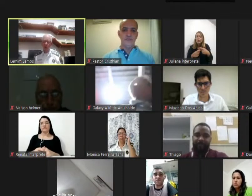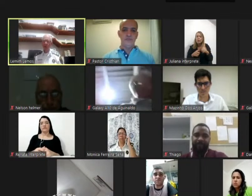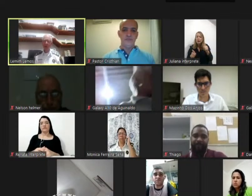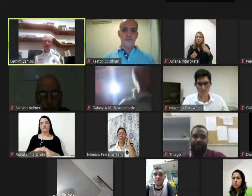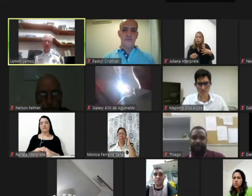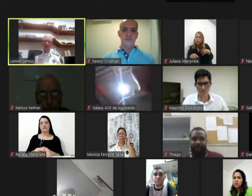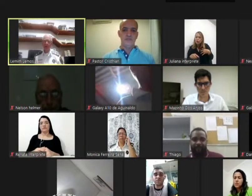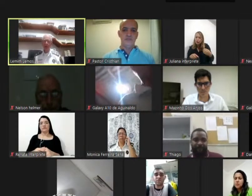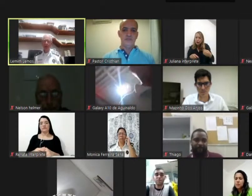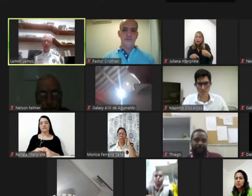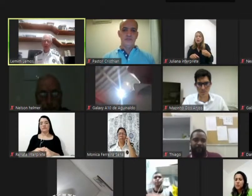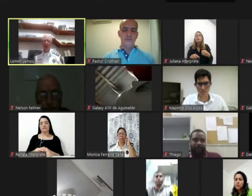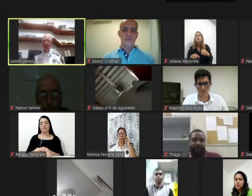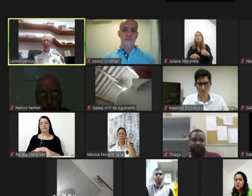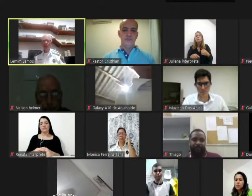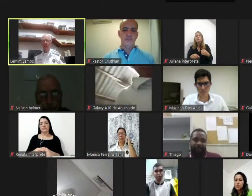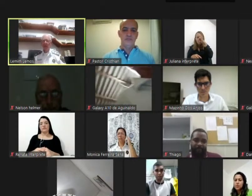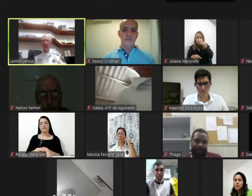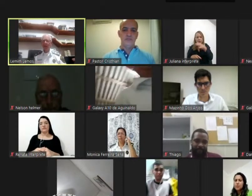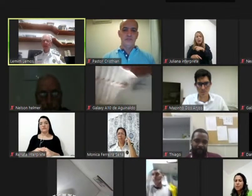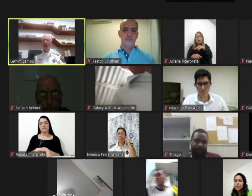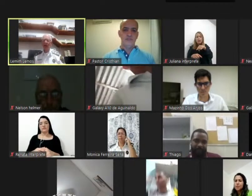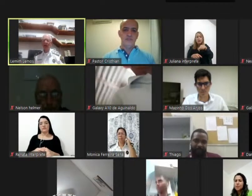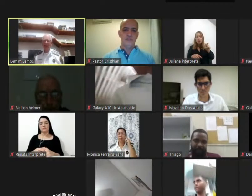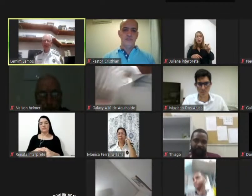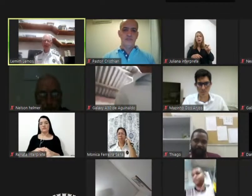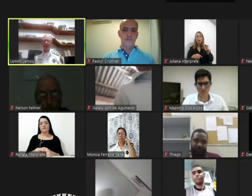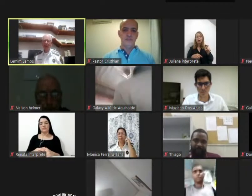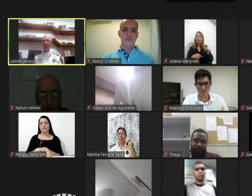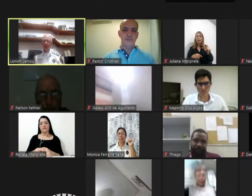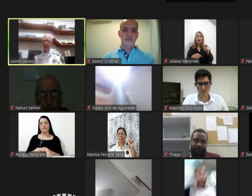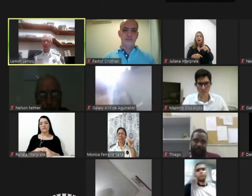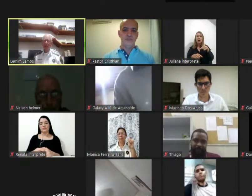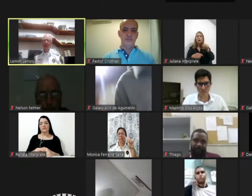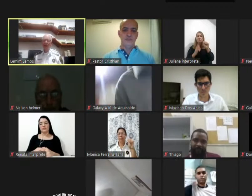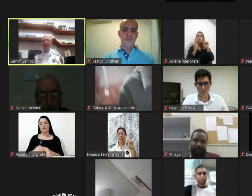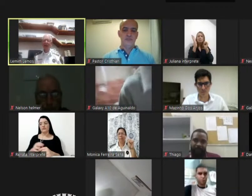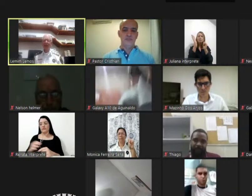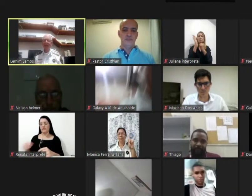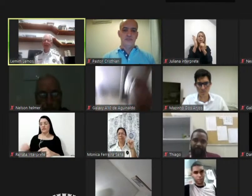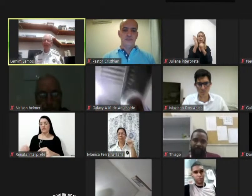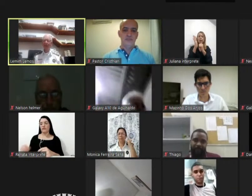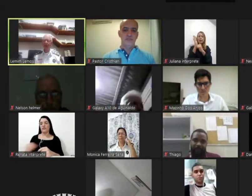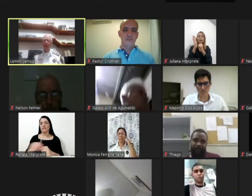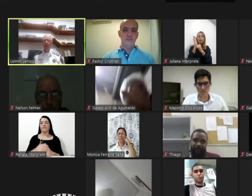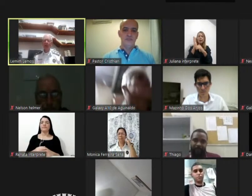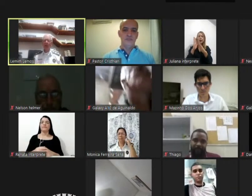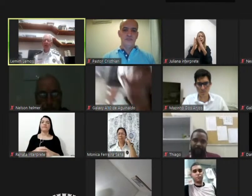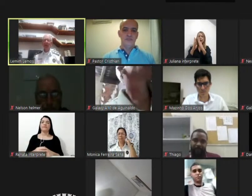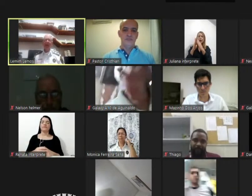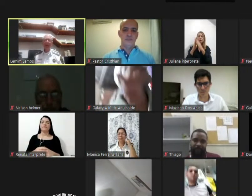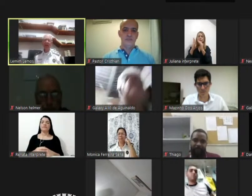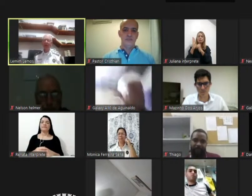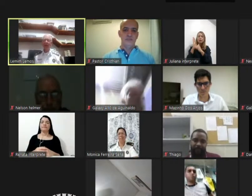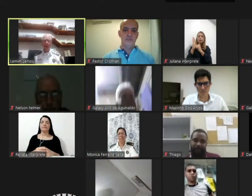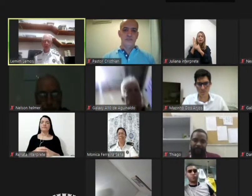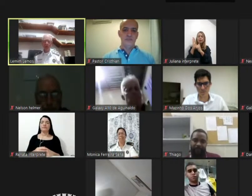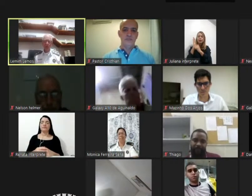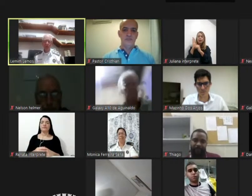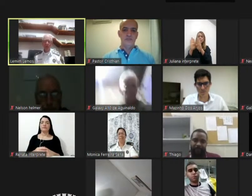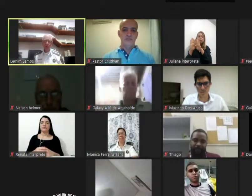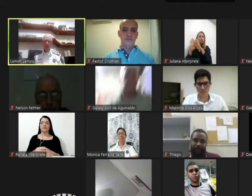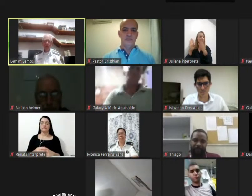mesmo com aquele frio. E ele foi parar numa casa. E batendo naquela casa, ele bateu e ninguém